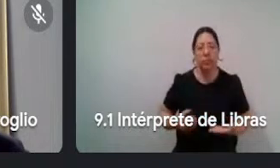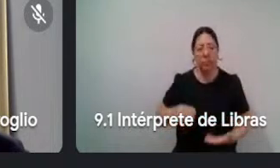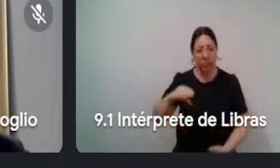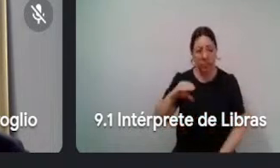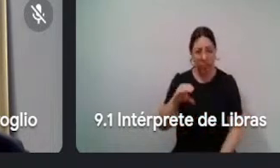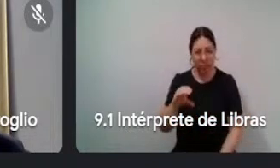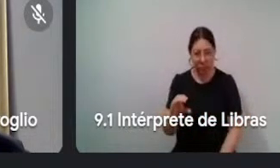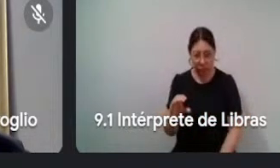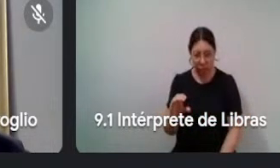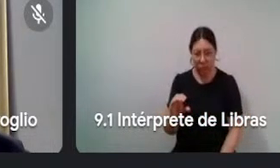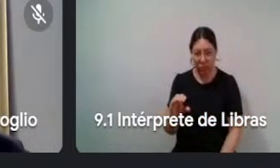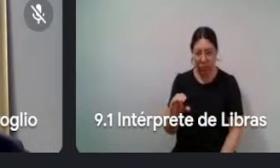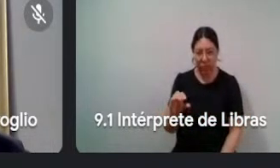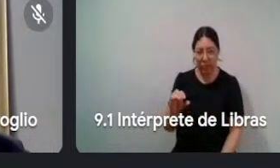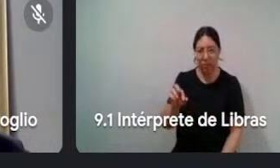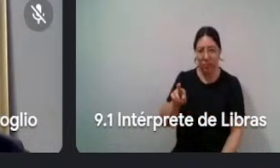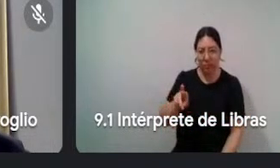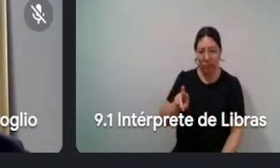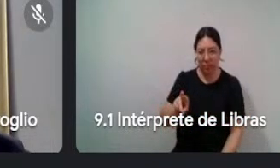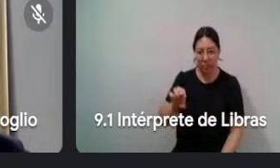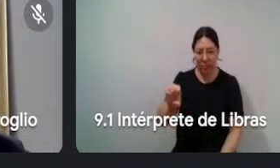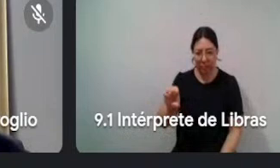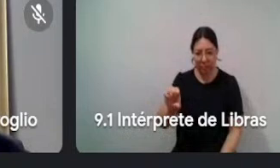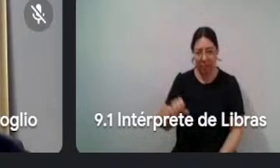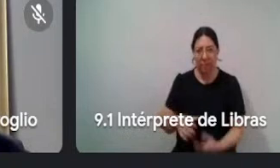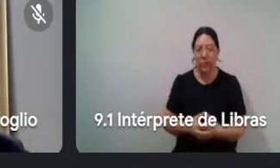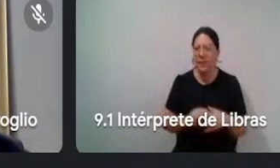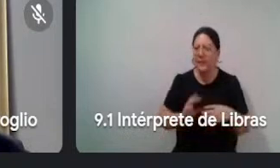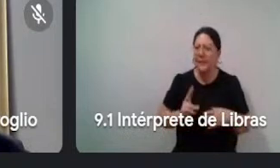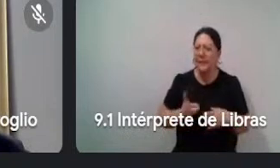estiveram prontos para cumprir qualquer missão dada.